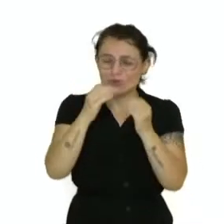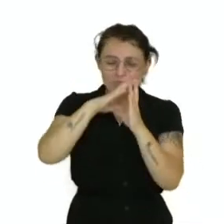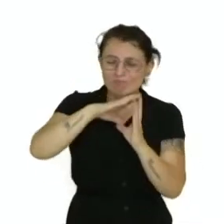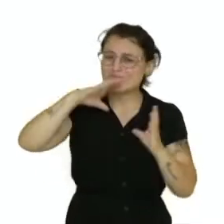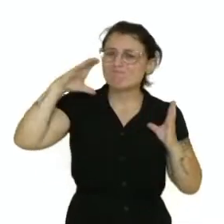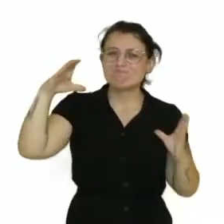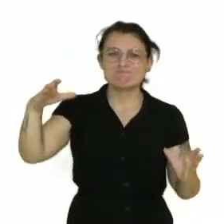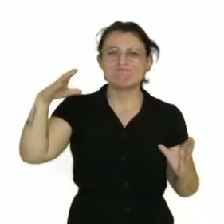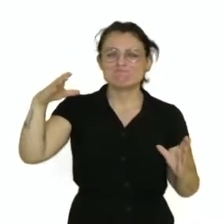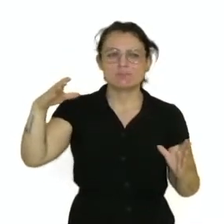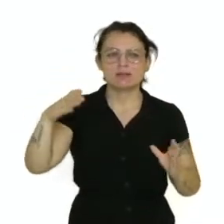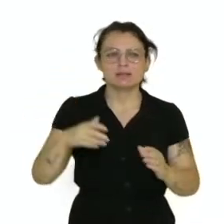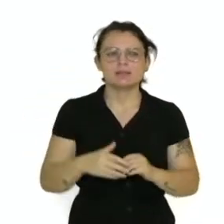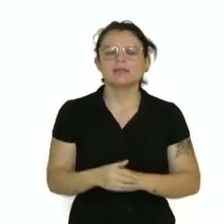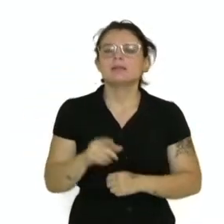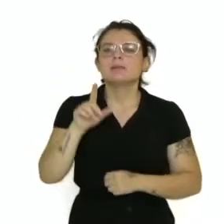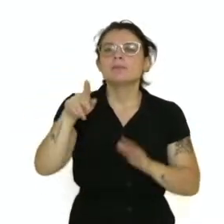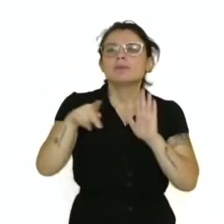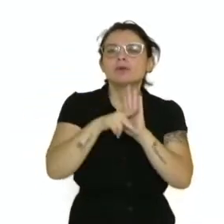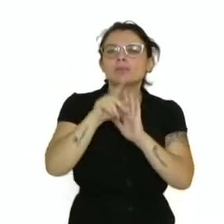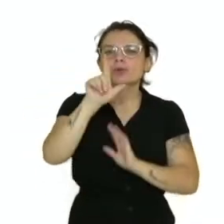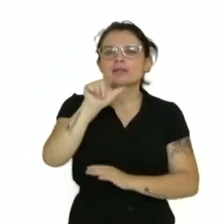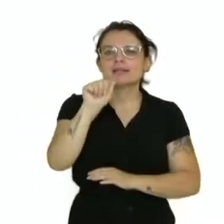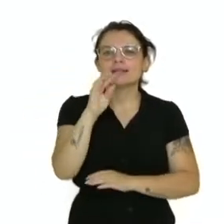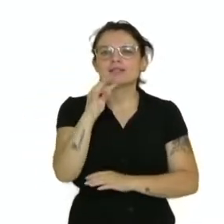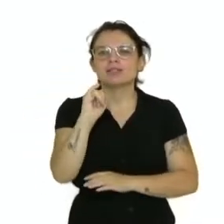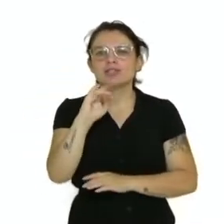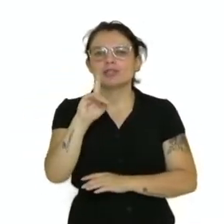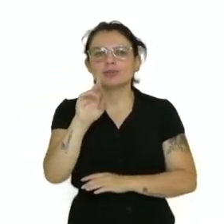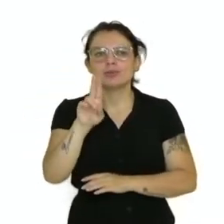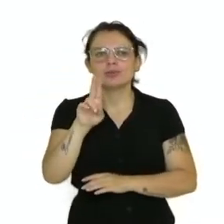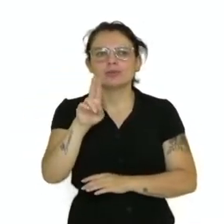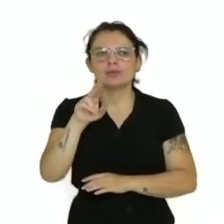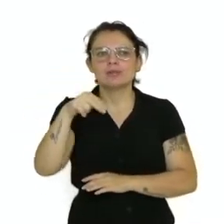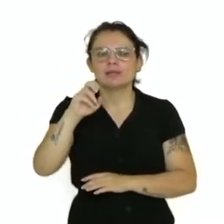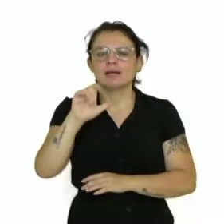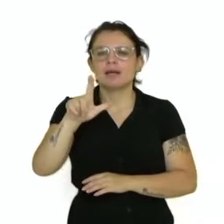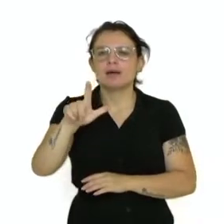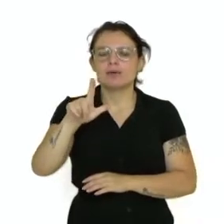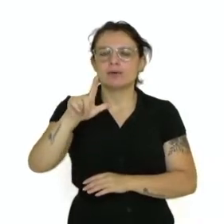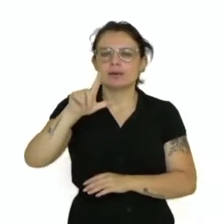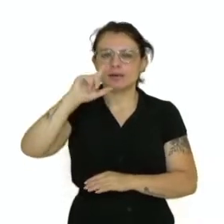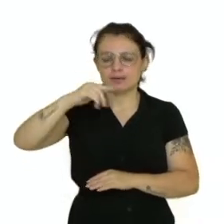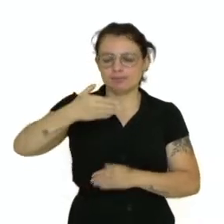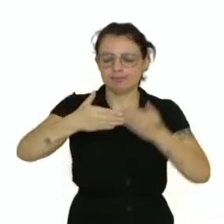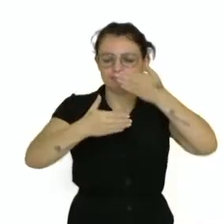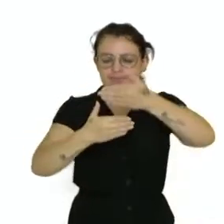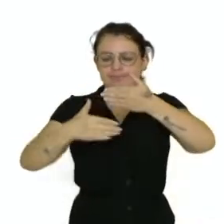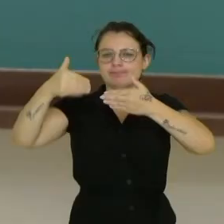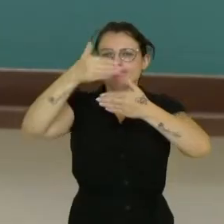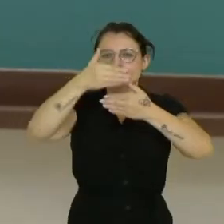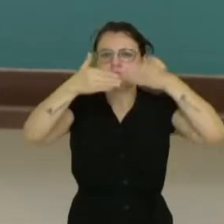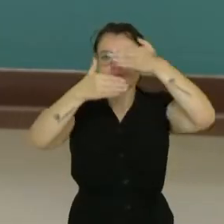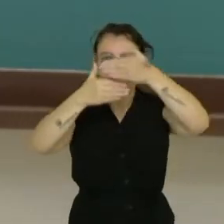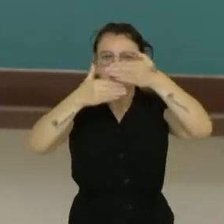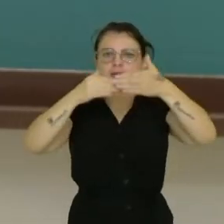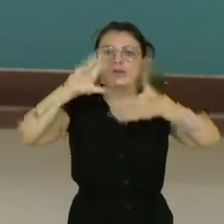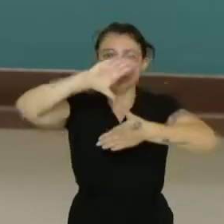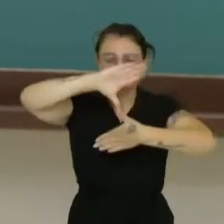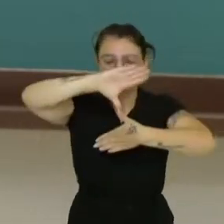O que significa esse latitudinal? Seriam as latitudes. Então, o continente tem